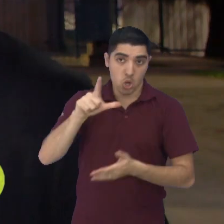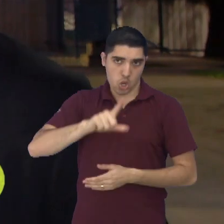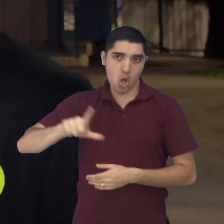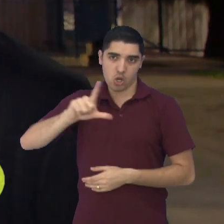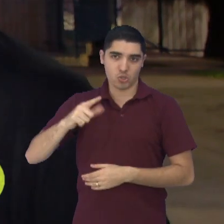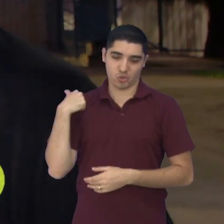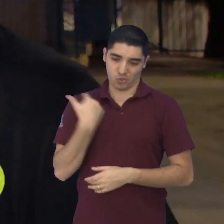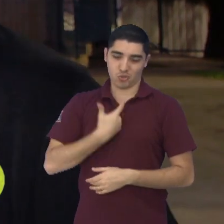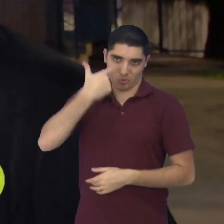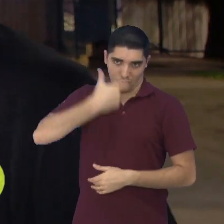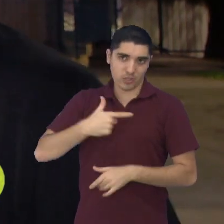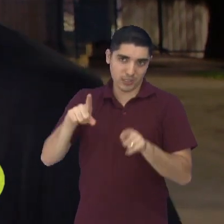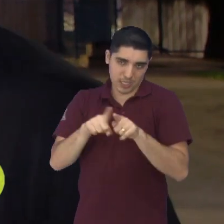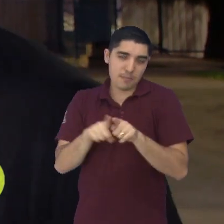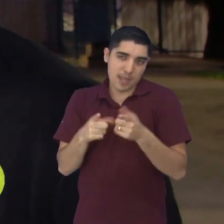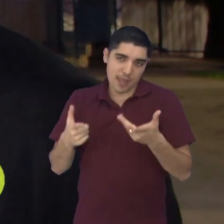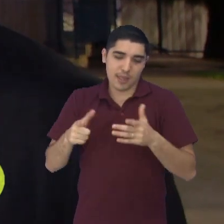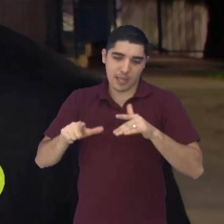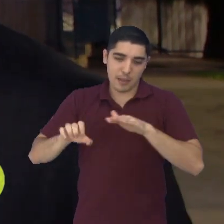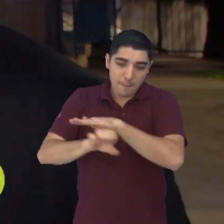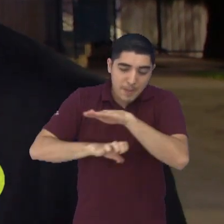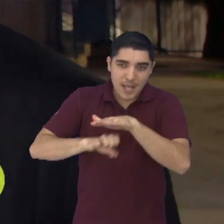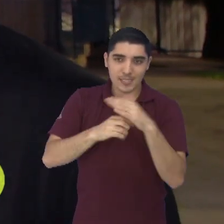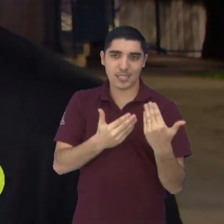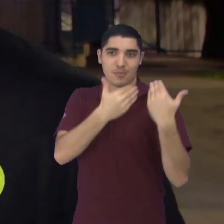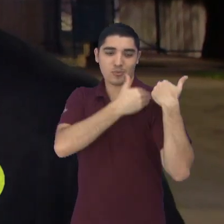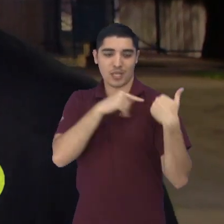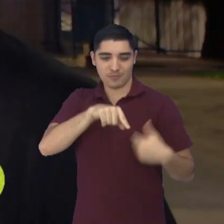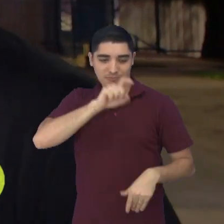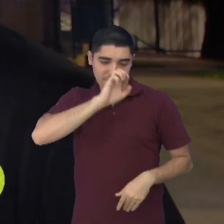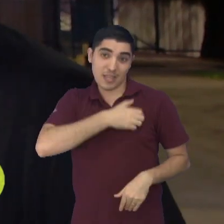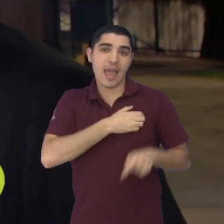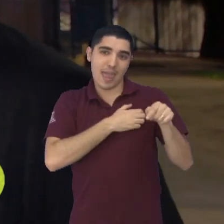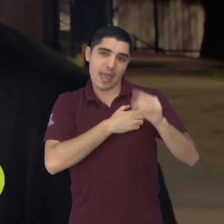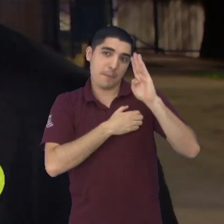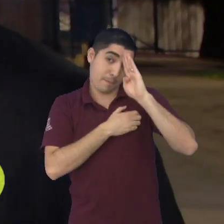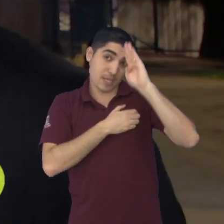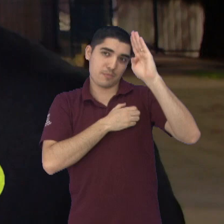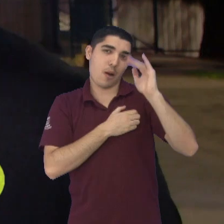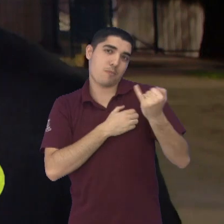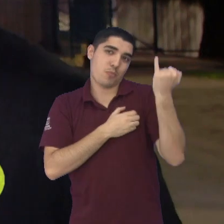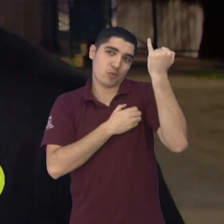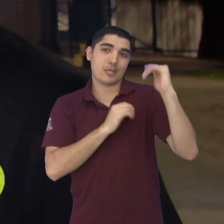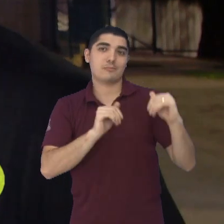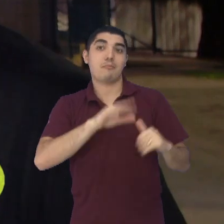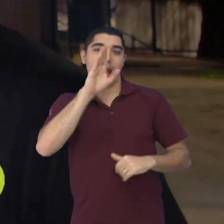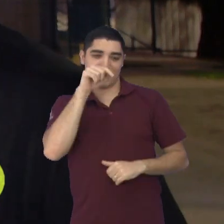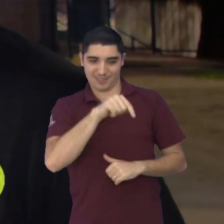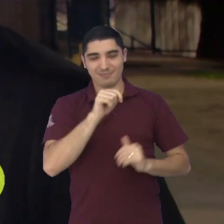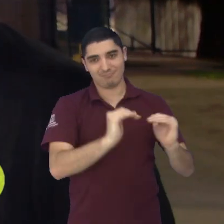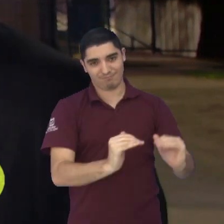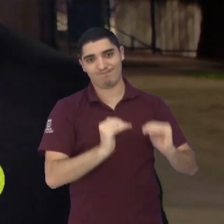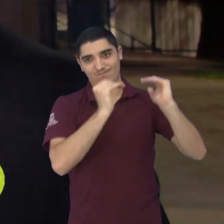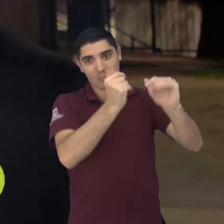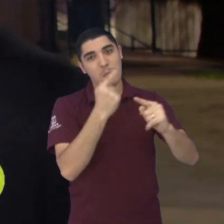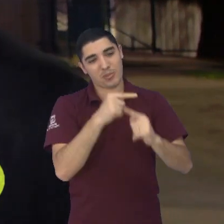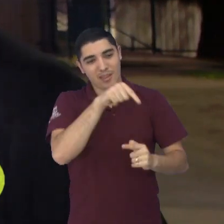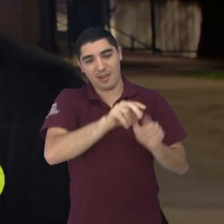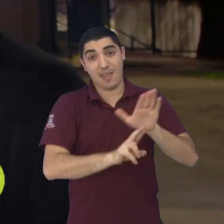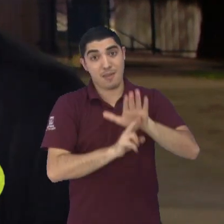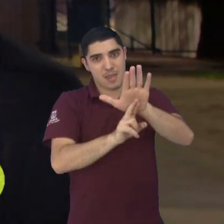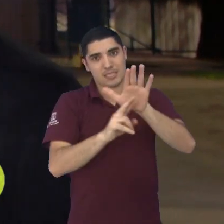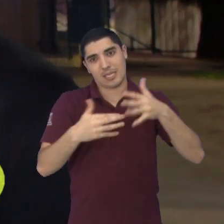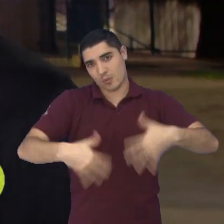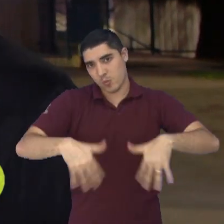investidores do São José, né? Por isso o São José sempre vai ter uma prioridade, né? Até porque pelo que representa na cidade, mas a Gross